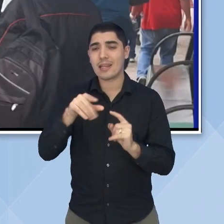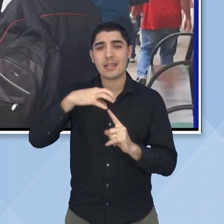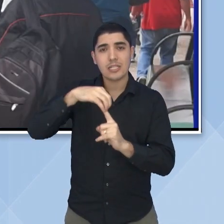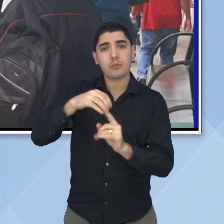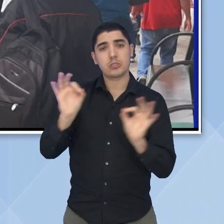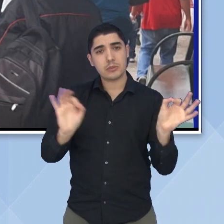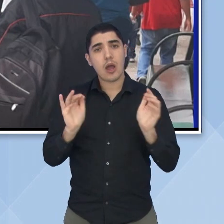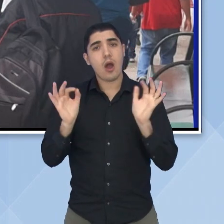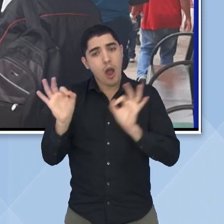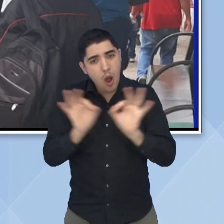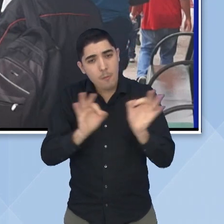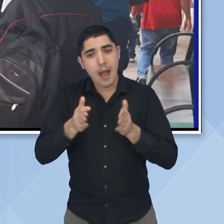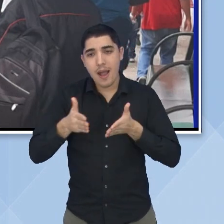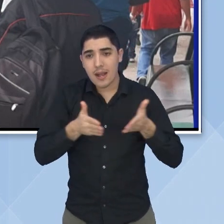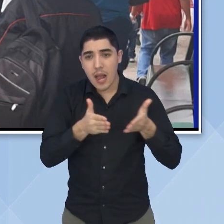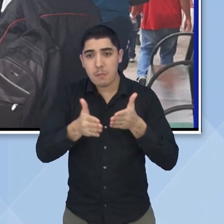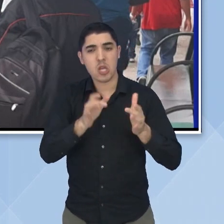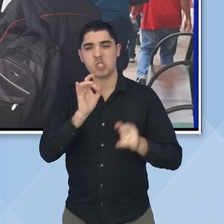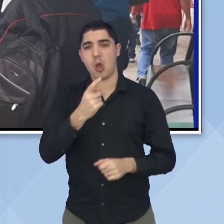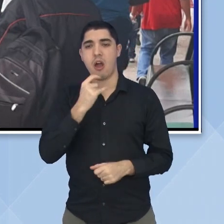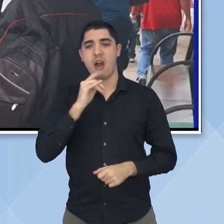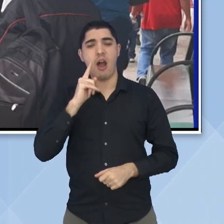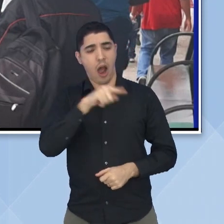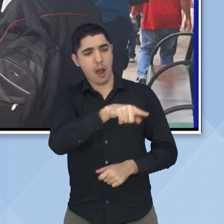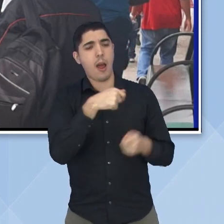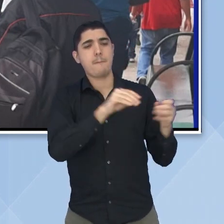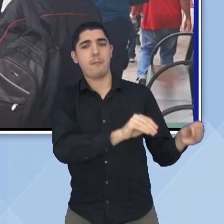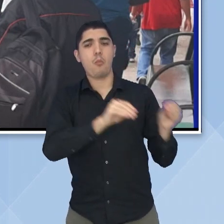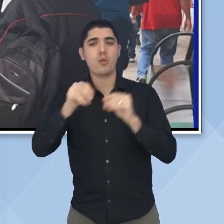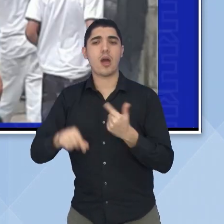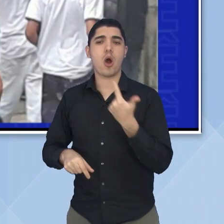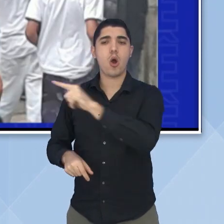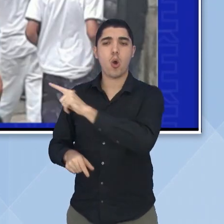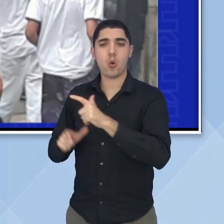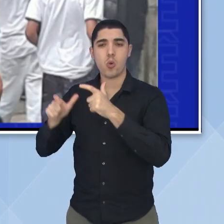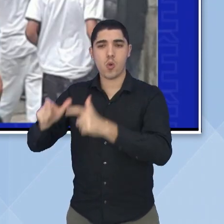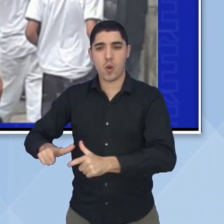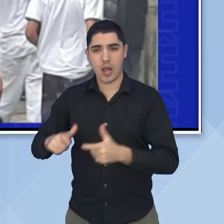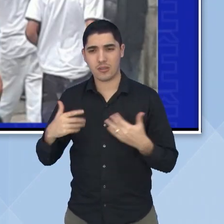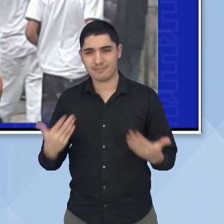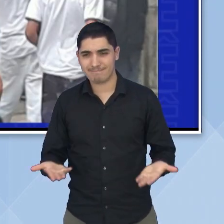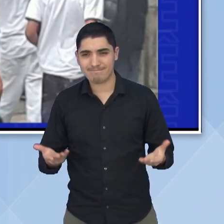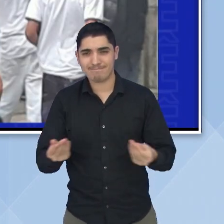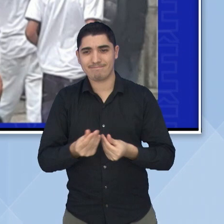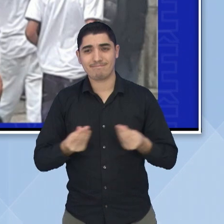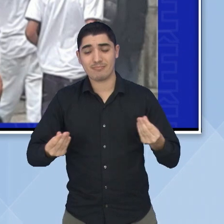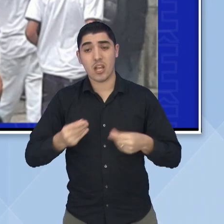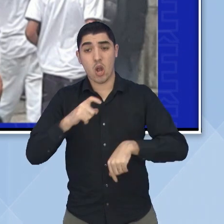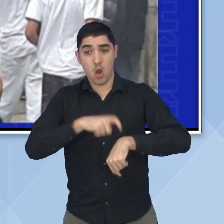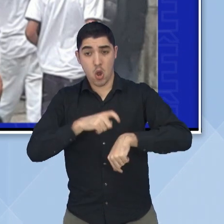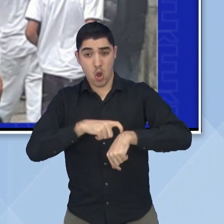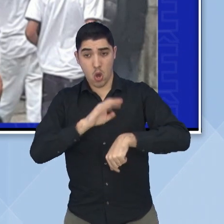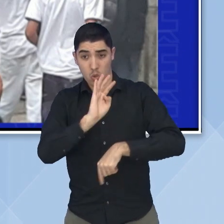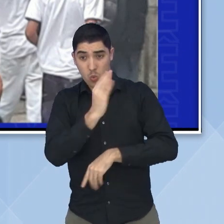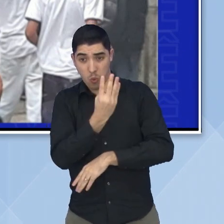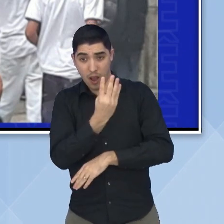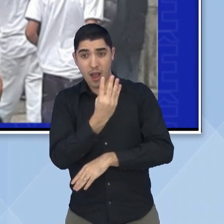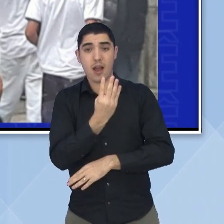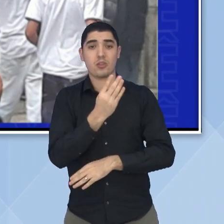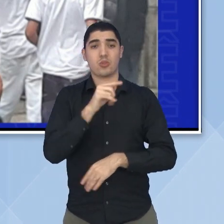nenhuma. Simplesmente pegaram o funcionário, jogaram para lá. Ele sai do serviço às 4 horas, consegue entrar